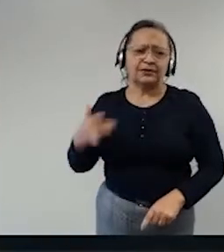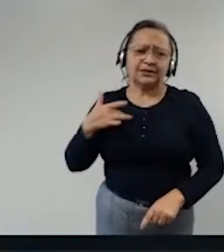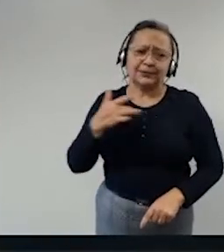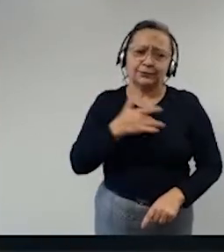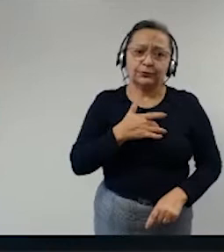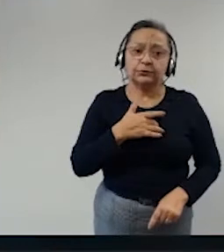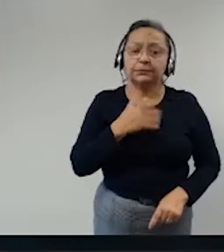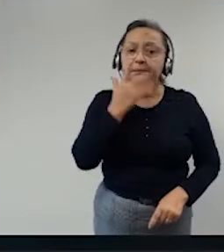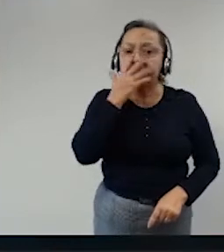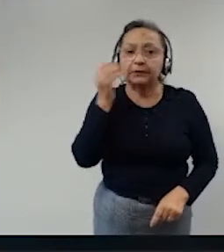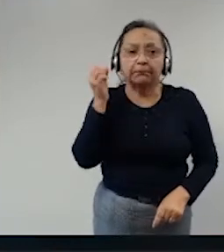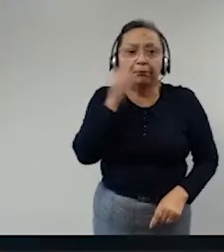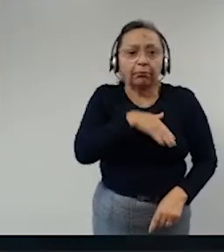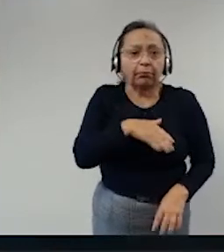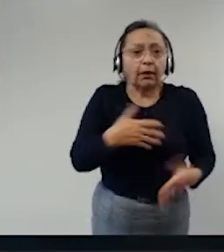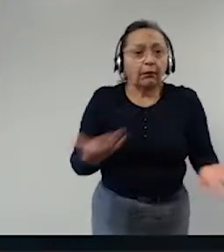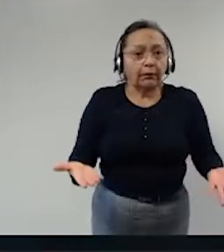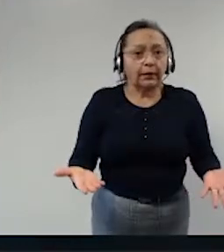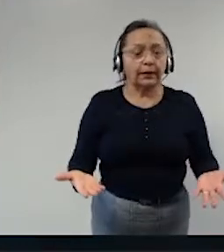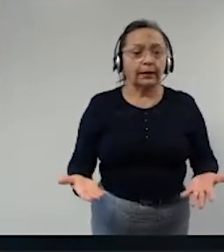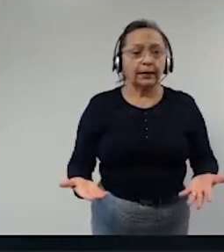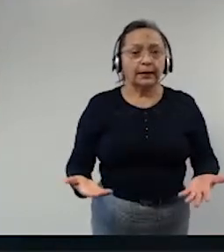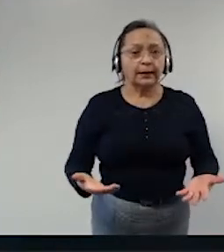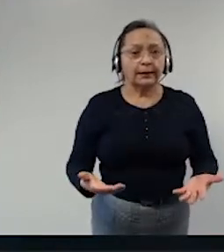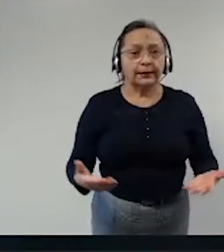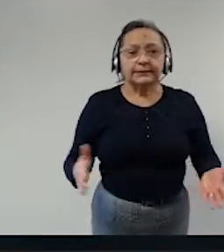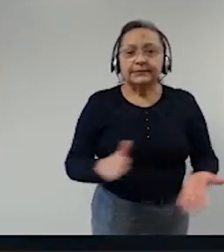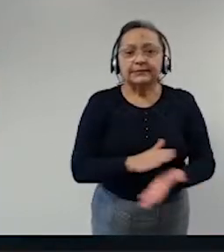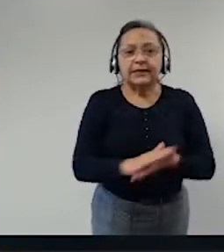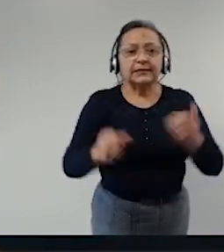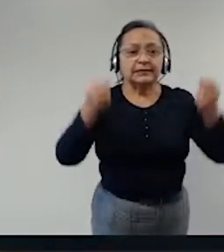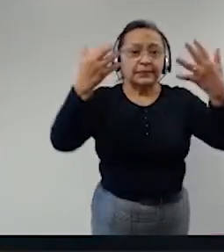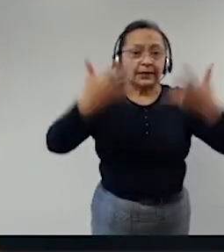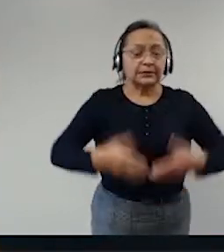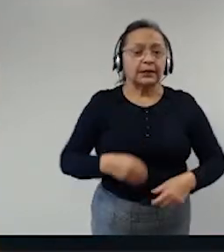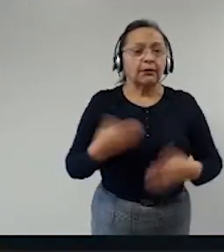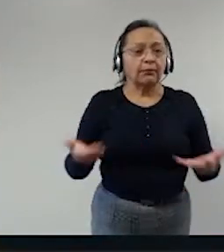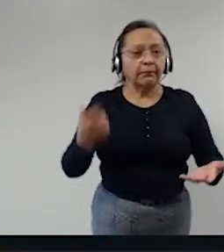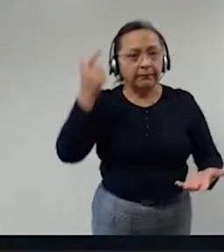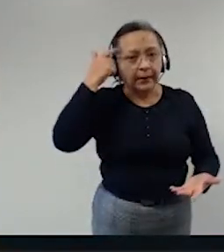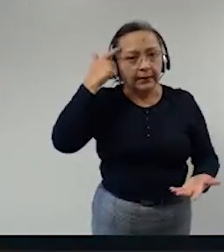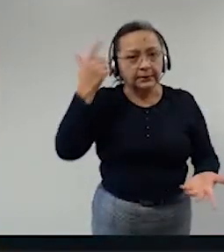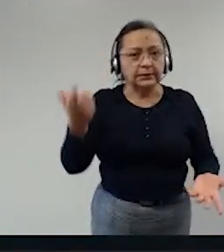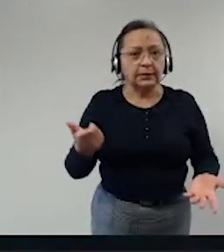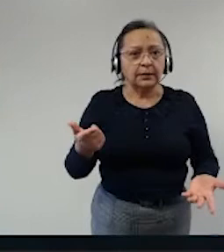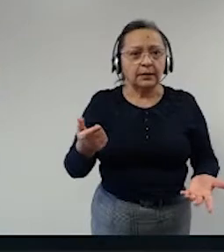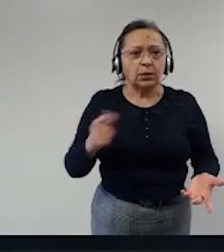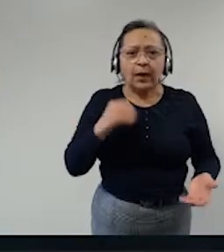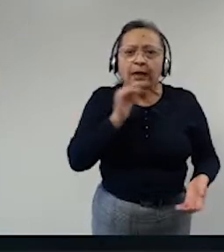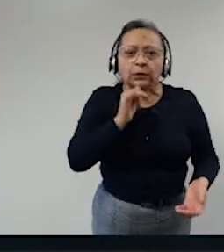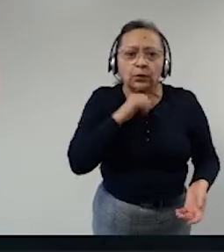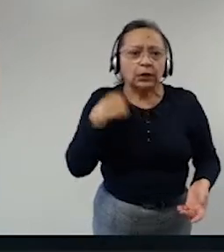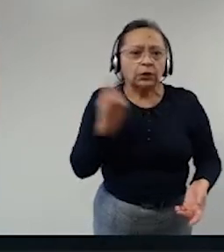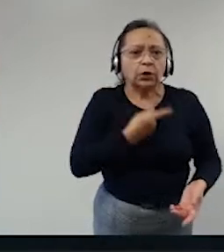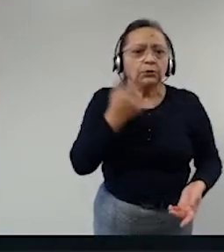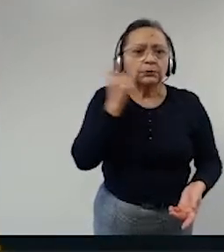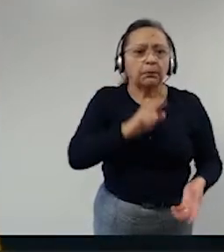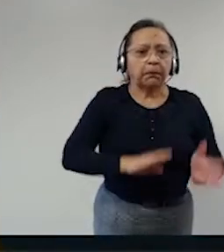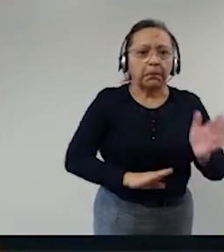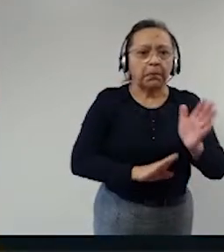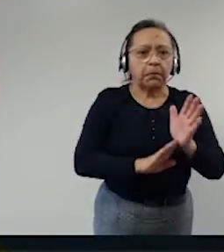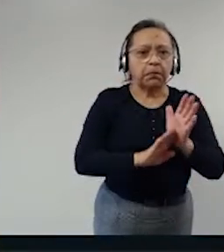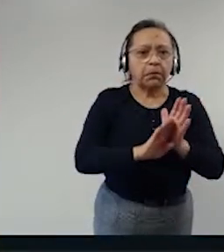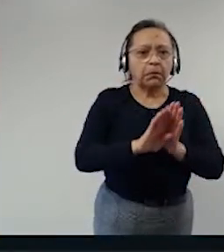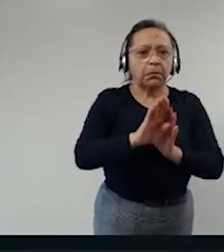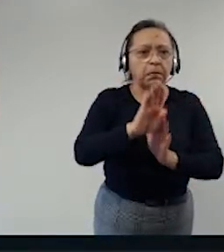sido vulnerabilizado de um tanto inexplicável. Não é à toa que nós chegamos nesse número enorme de mortos, de pessoas mortas